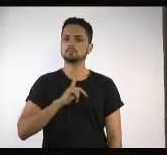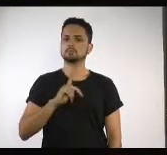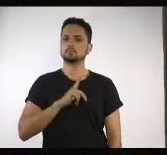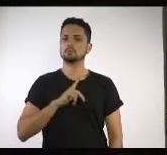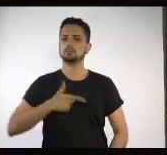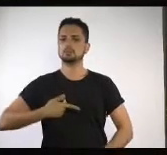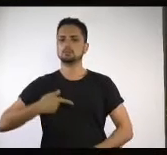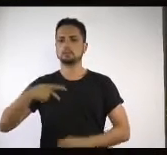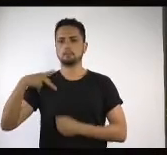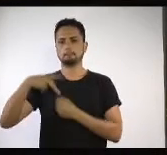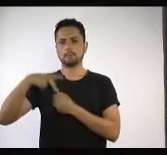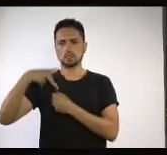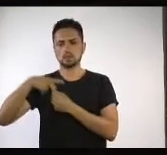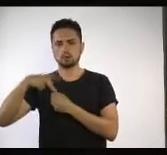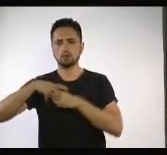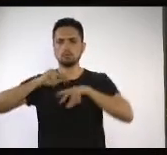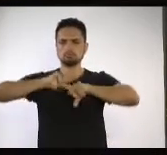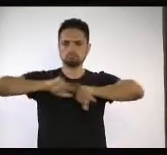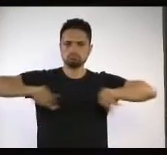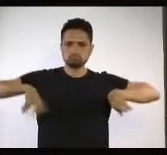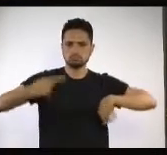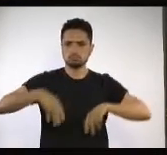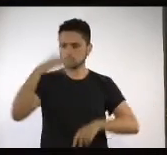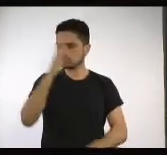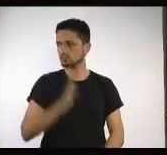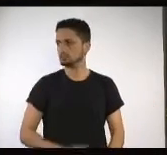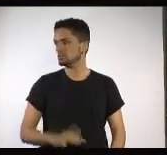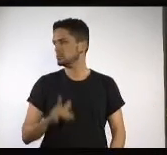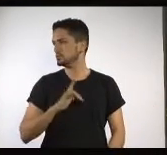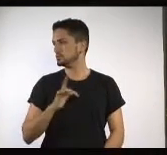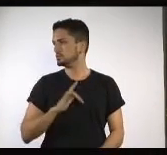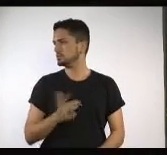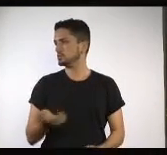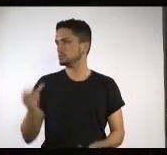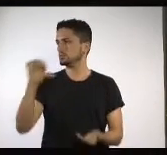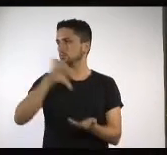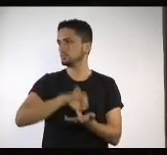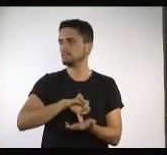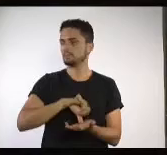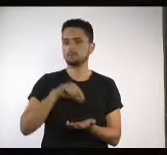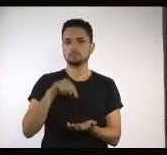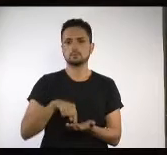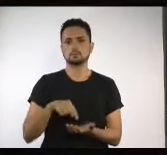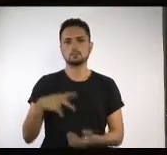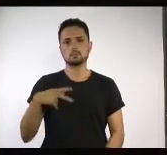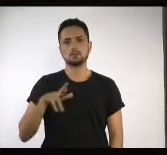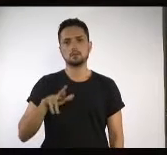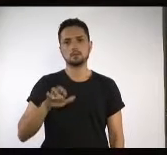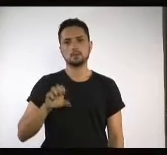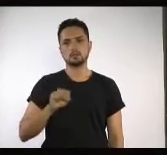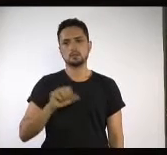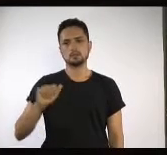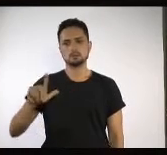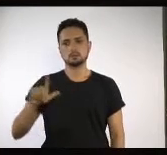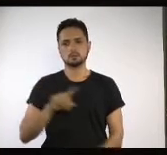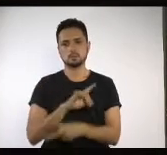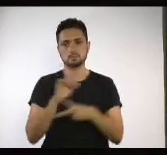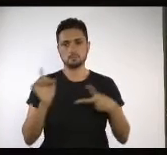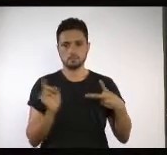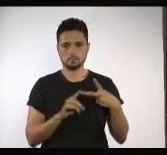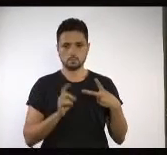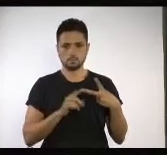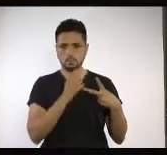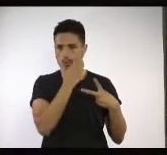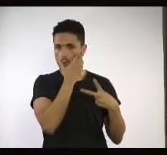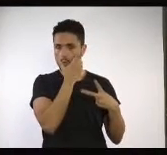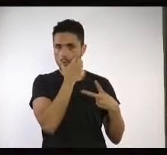mar territorial brasileiro, particularmente aquelas situadas na chamada camada do pré-sal. Em segundo lugar, eu queria, dentro